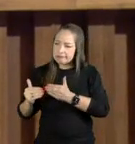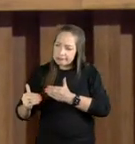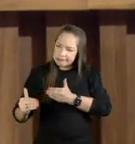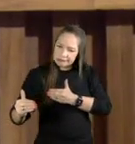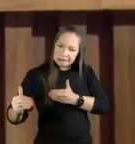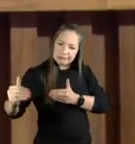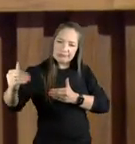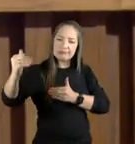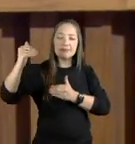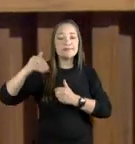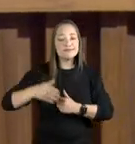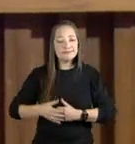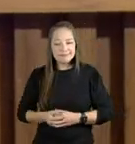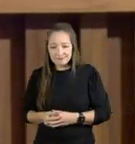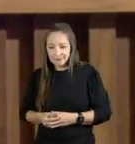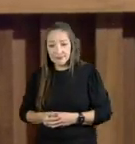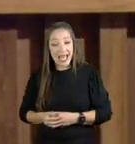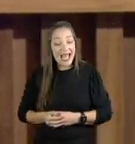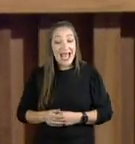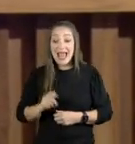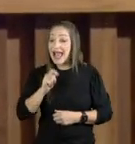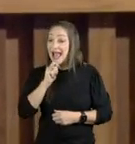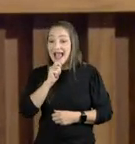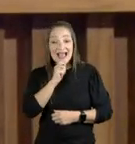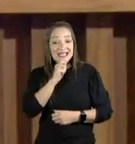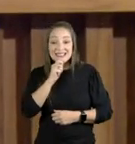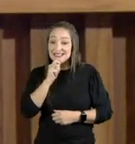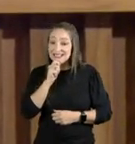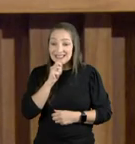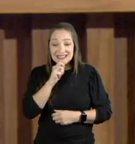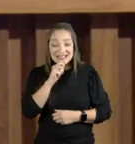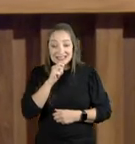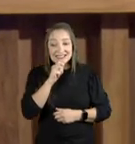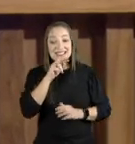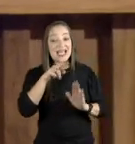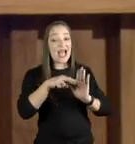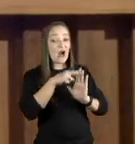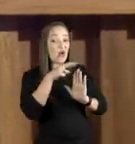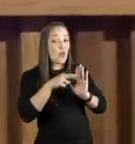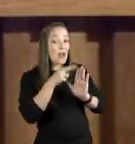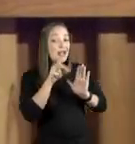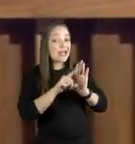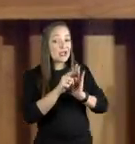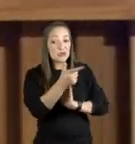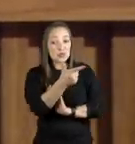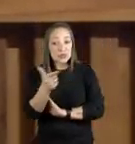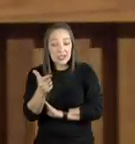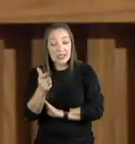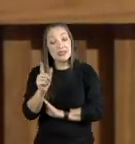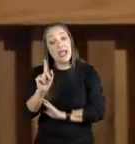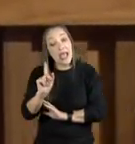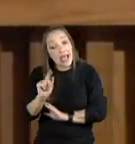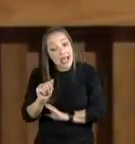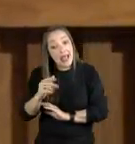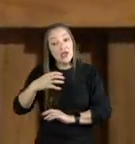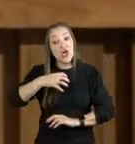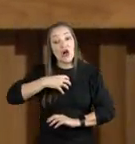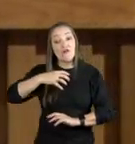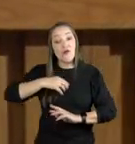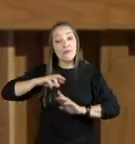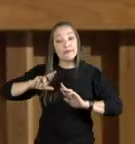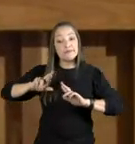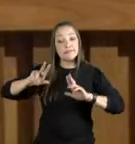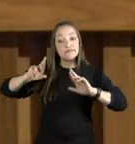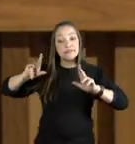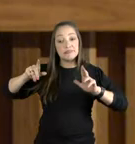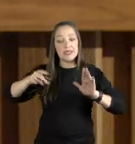tem regulamentação ainda, mas é uma forma de diversificação. Eu investiria em visto em cripto?